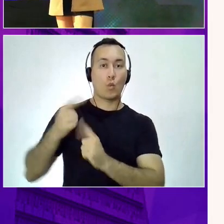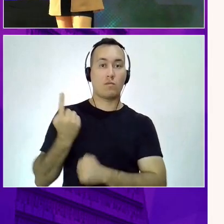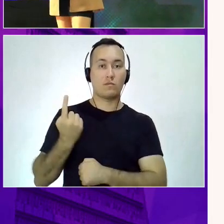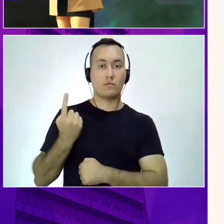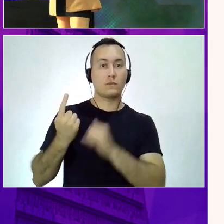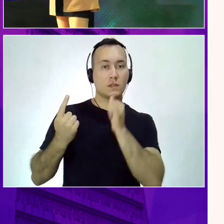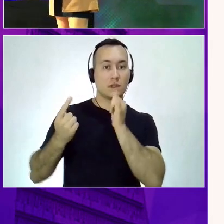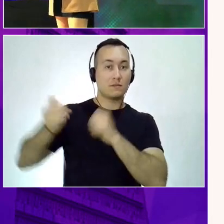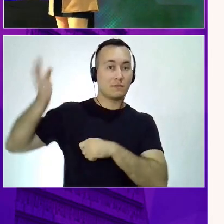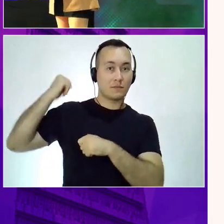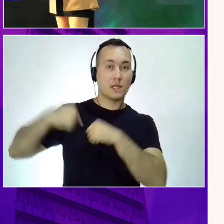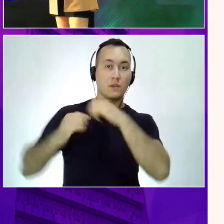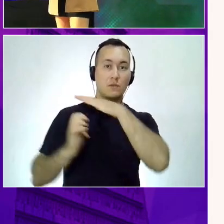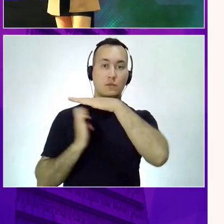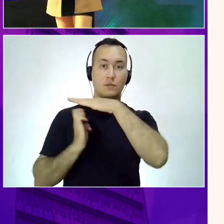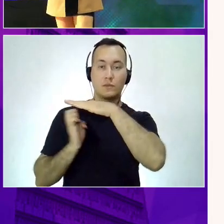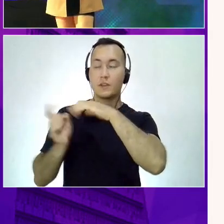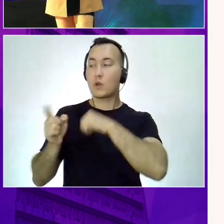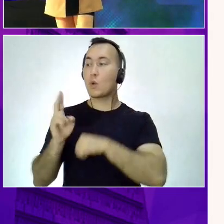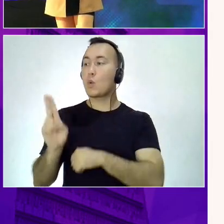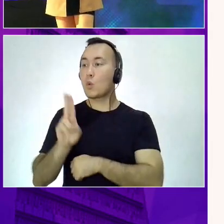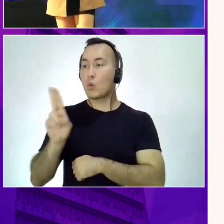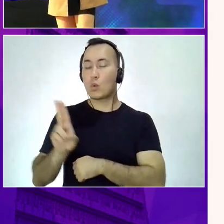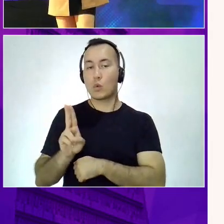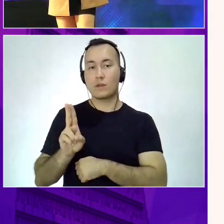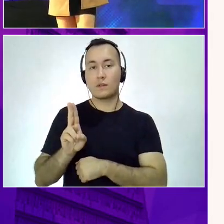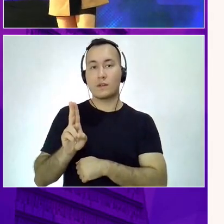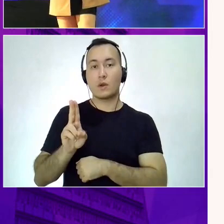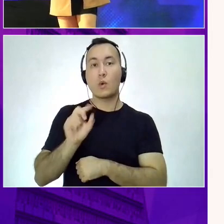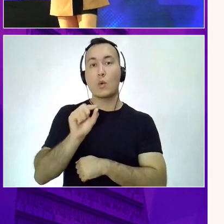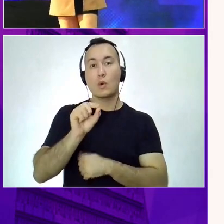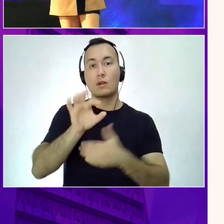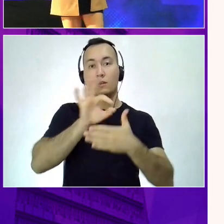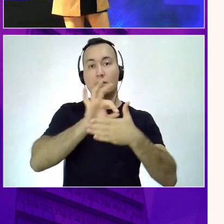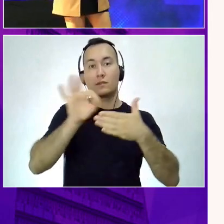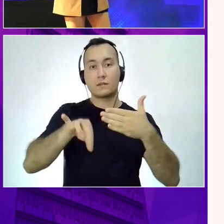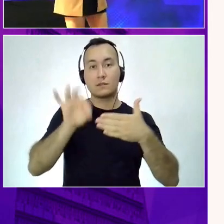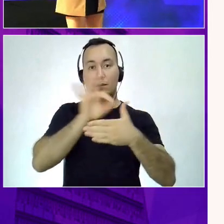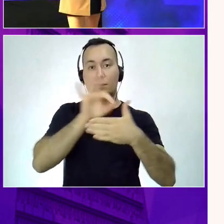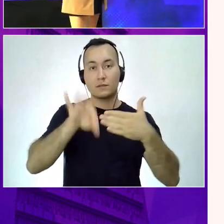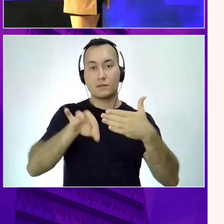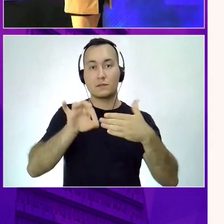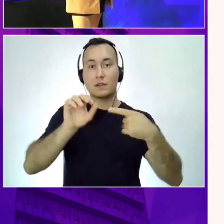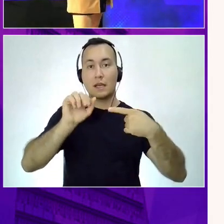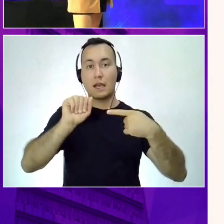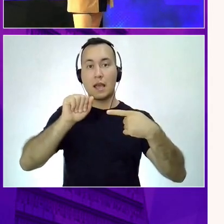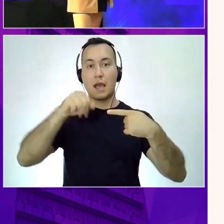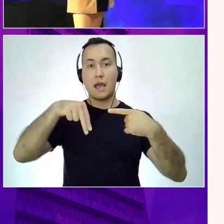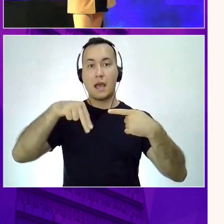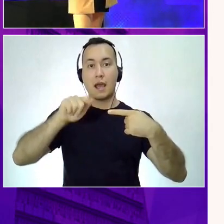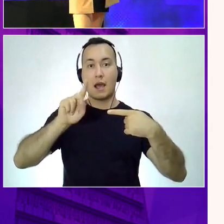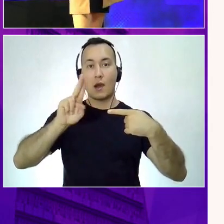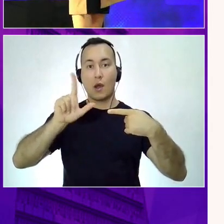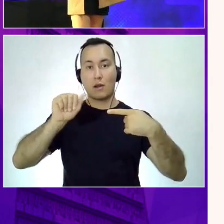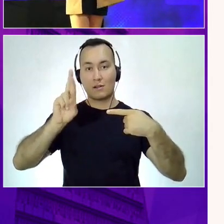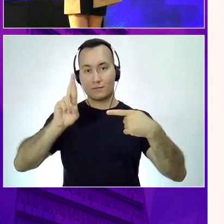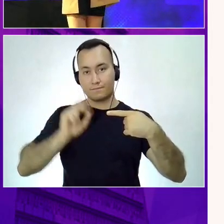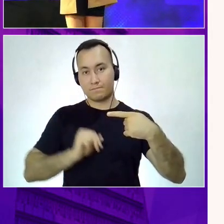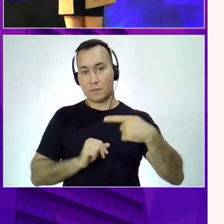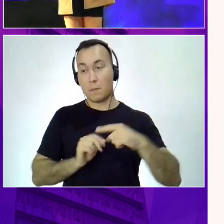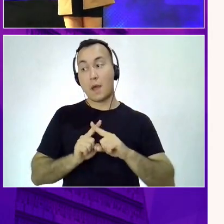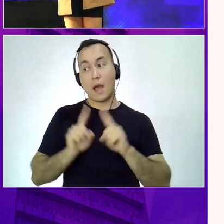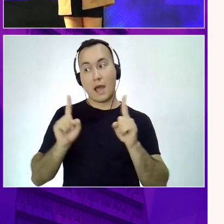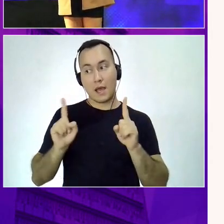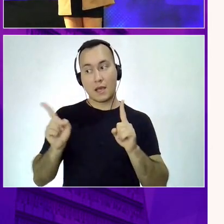usa um framework Angular, por exemplo. E aí vem uma pessoa desenvolvedora nova e fala, eu quero fazer um desenvolvimento de um microserviço